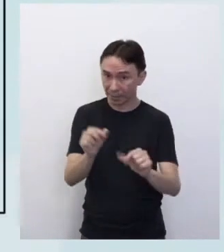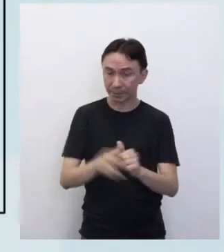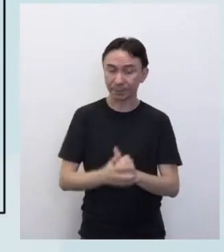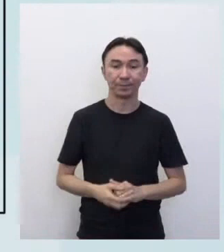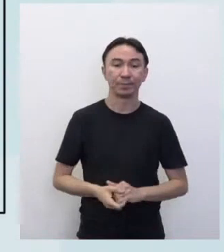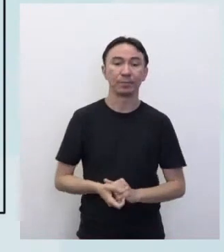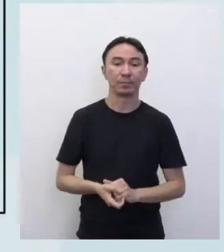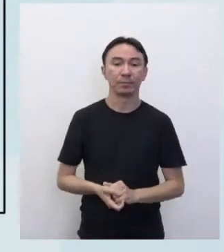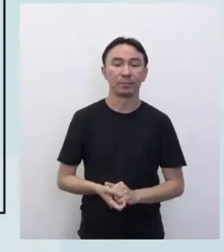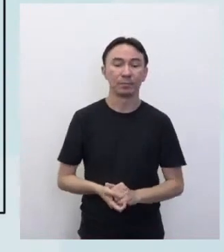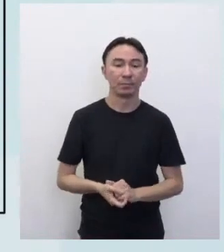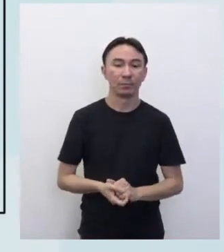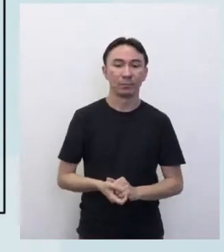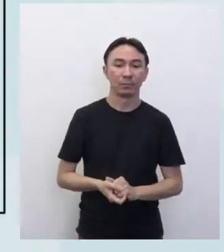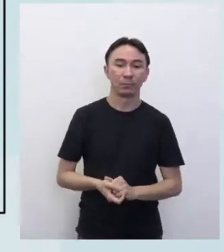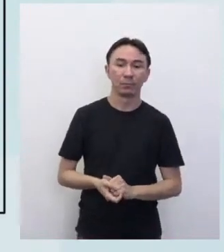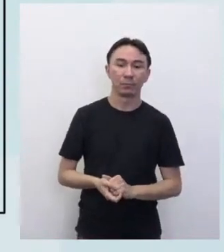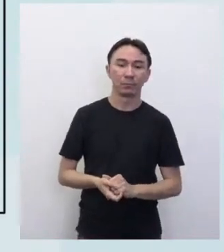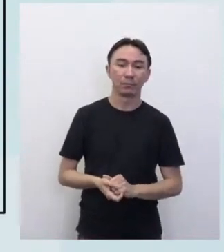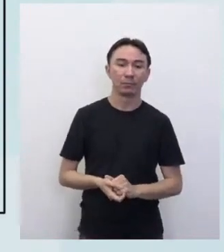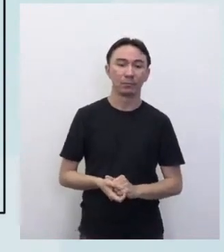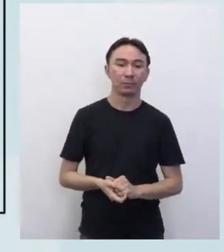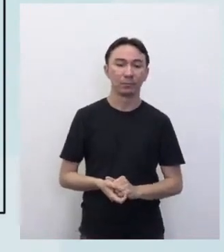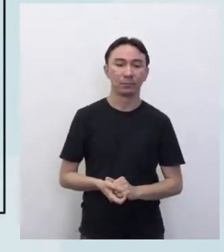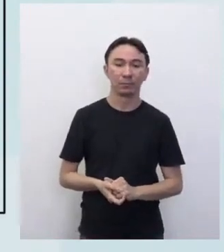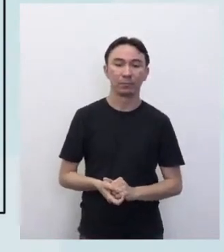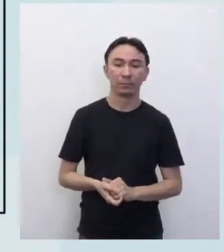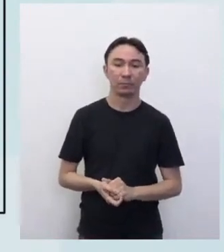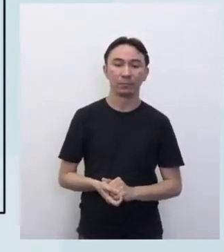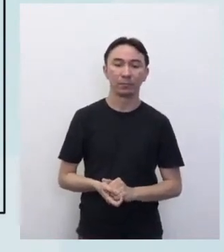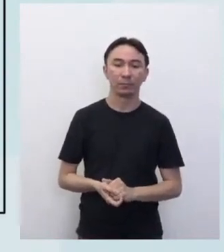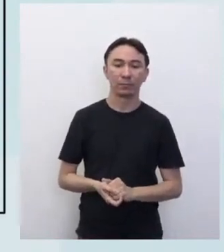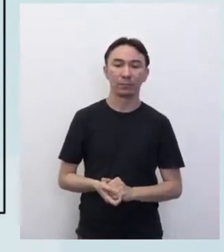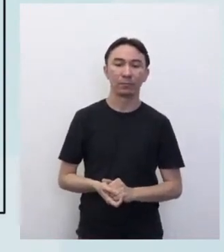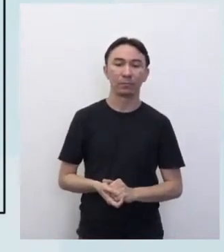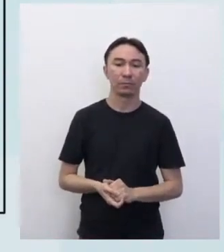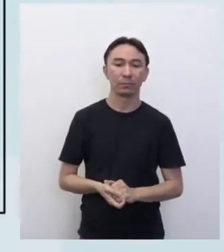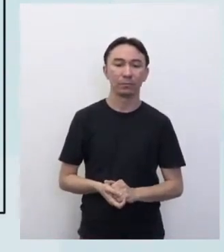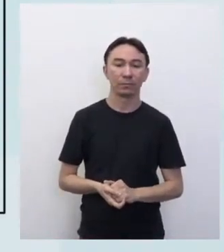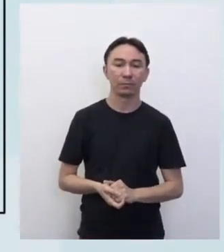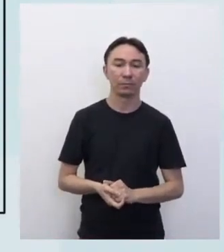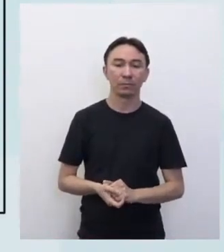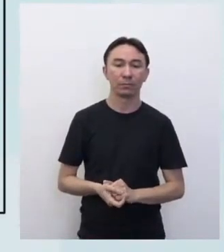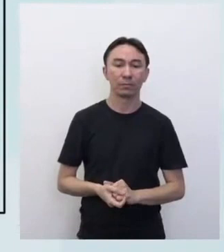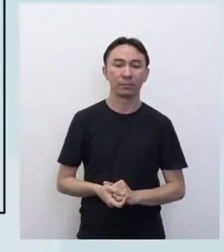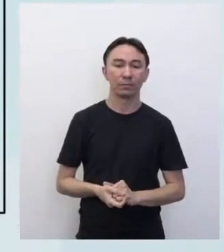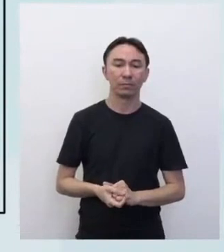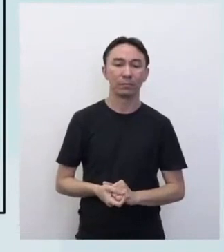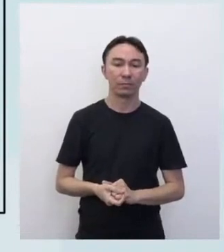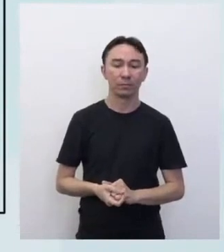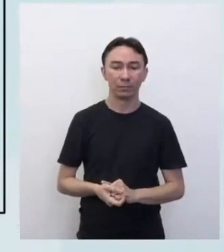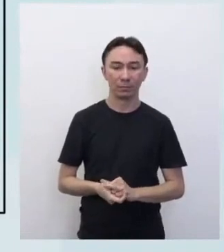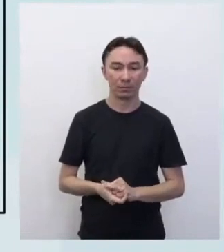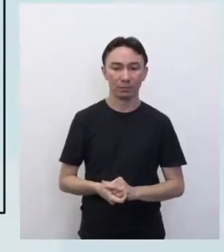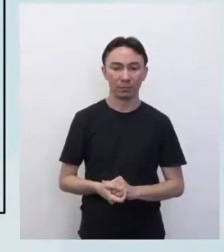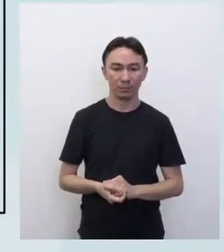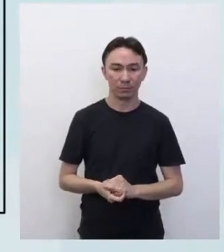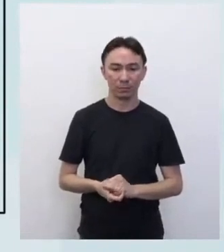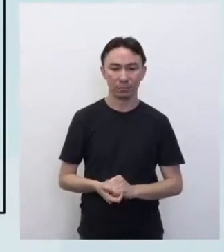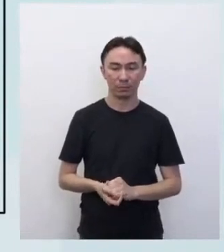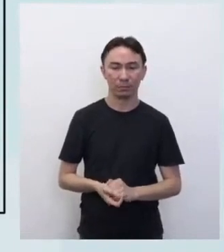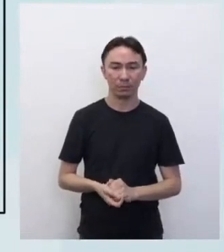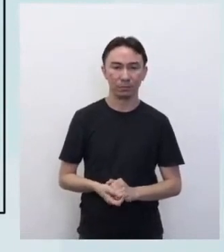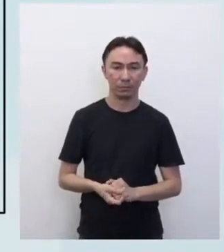convert from print format to online only was the computer magazine